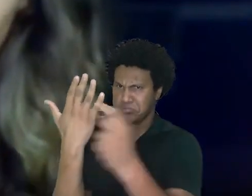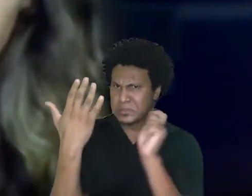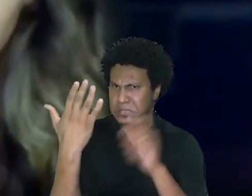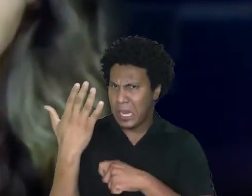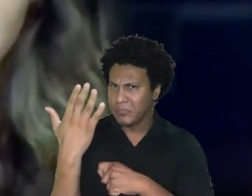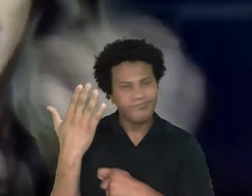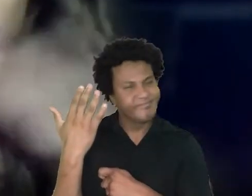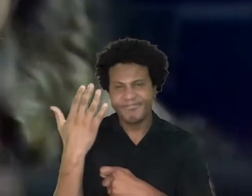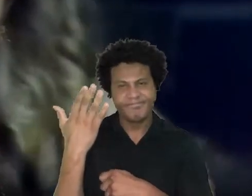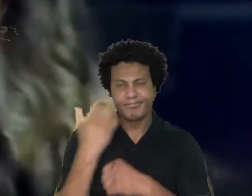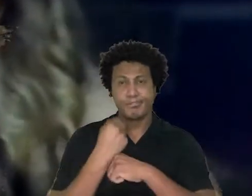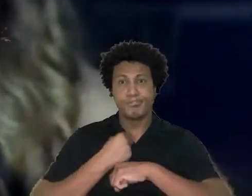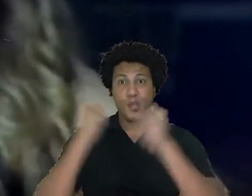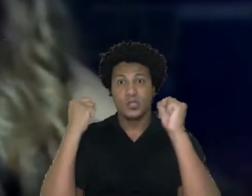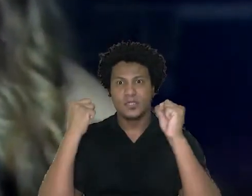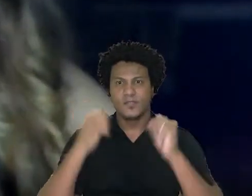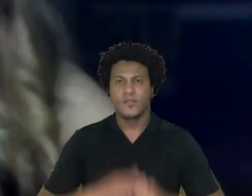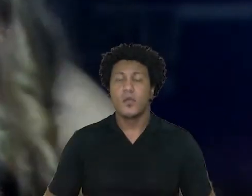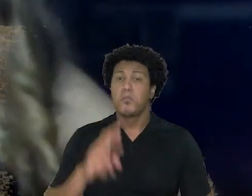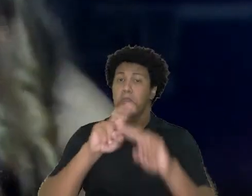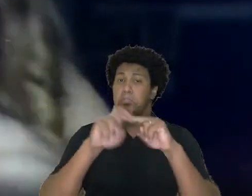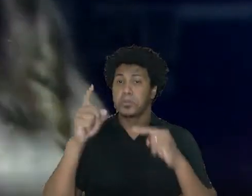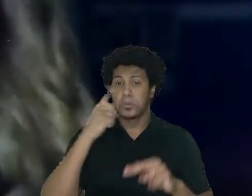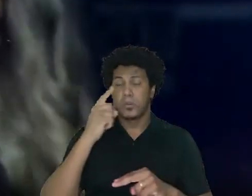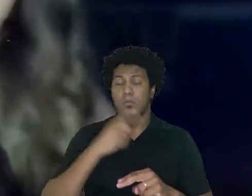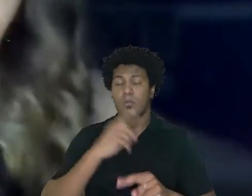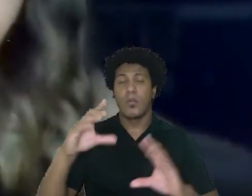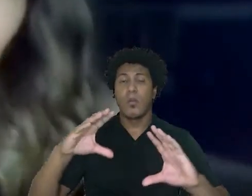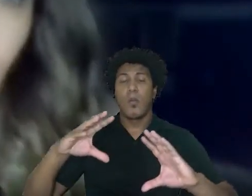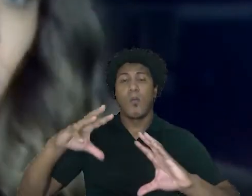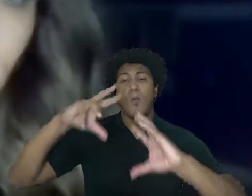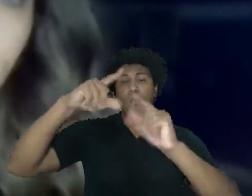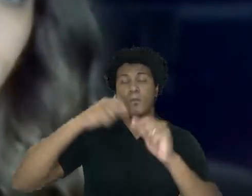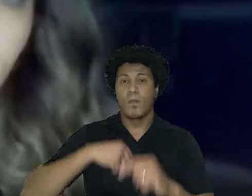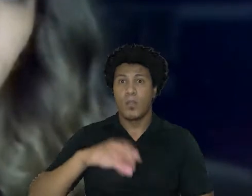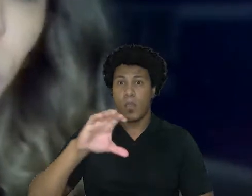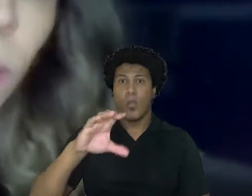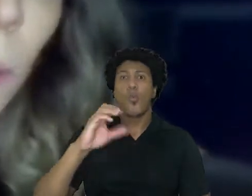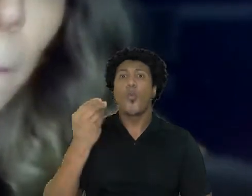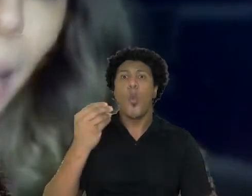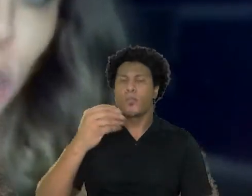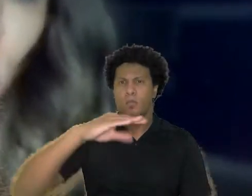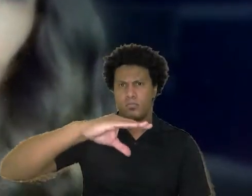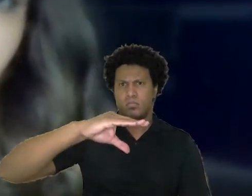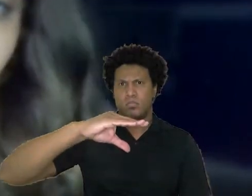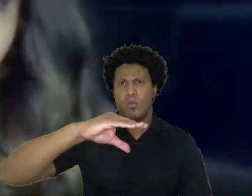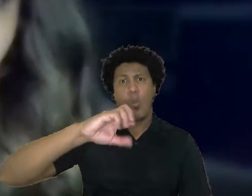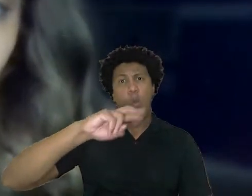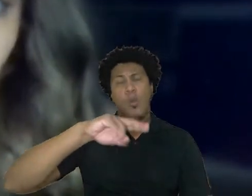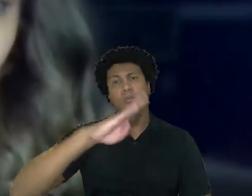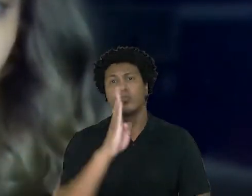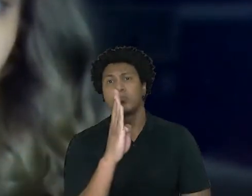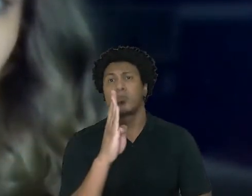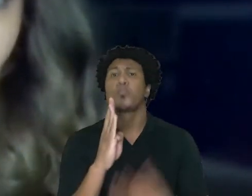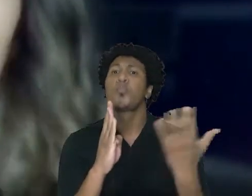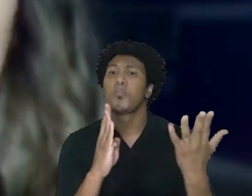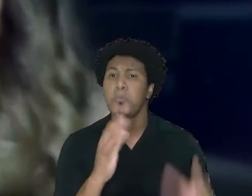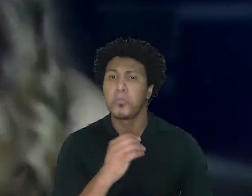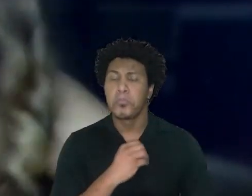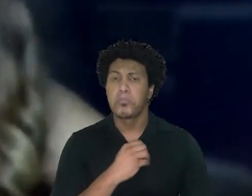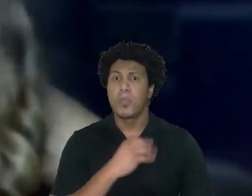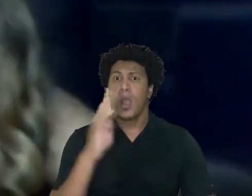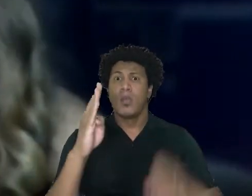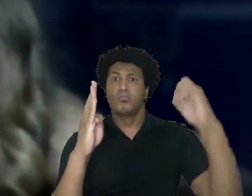sob os pés, só é possível tocar a superfície, impossível chegar do outro lado. Partindo do princípio de que a Terra é plana,